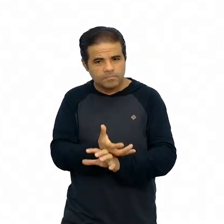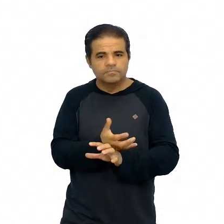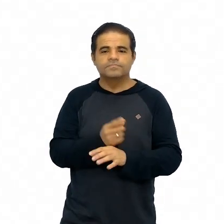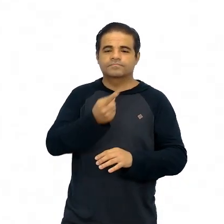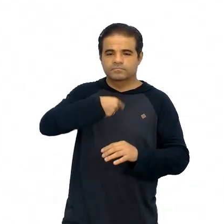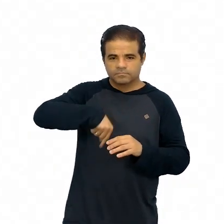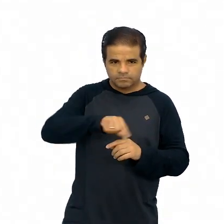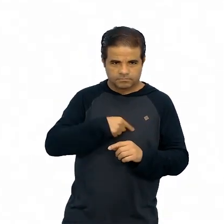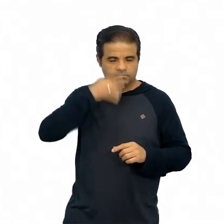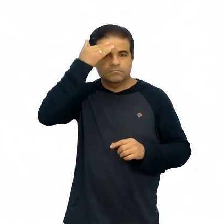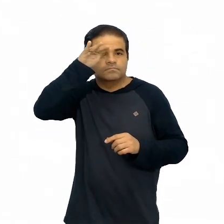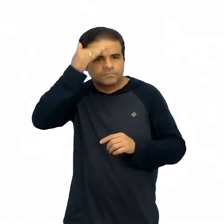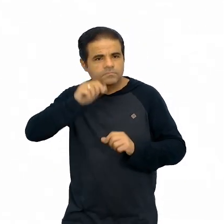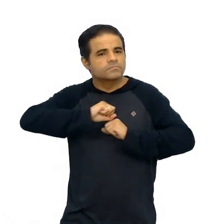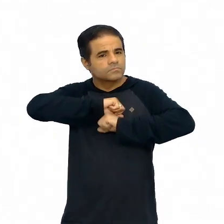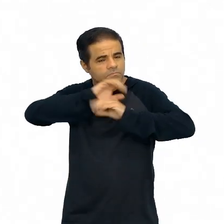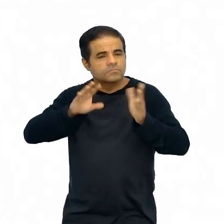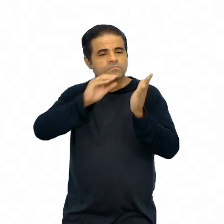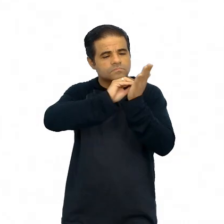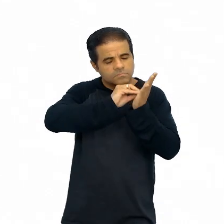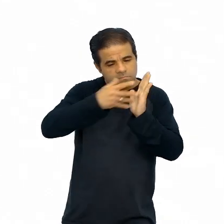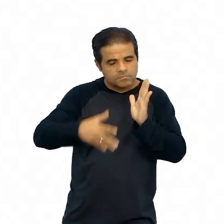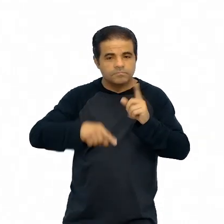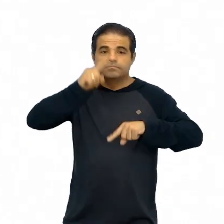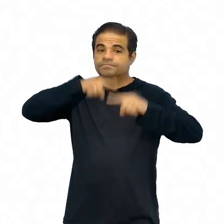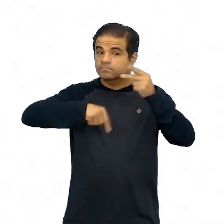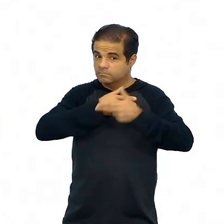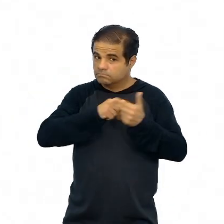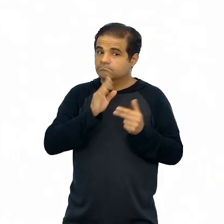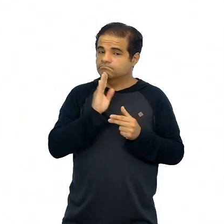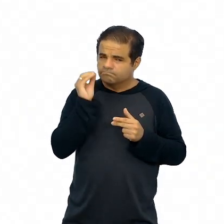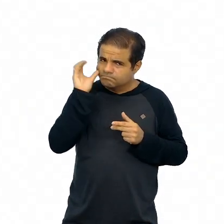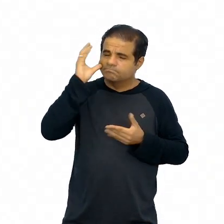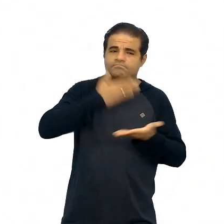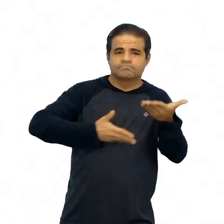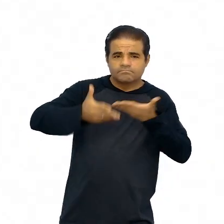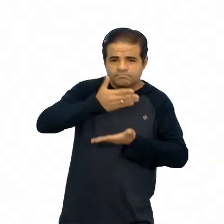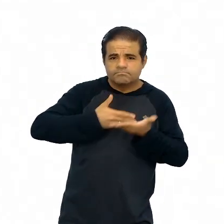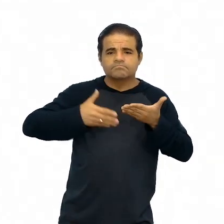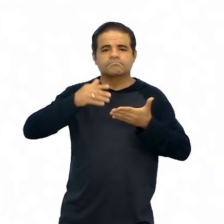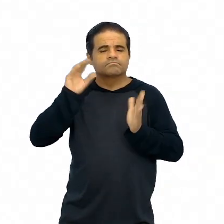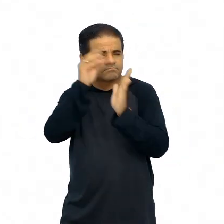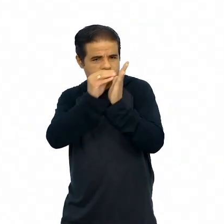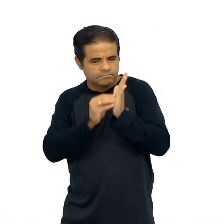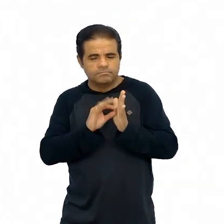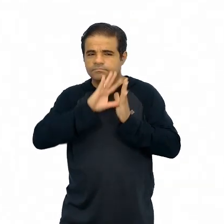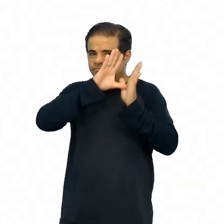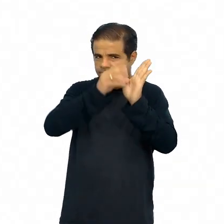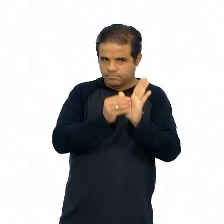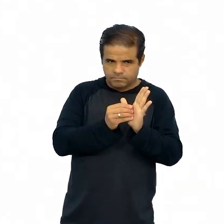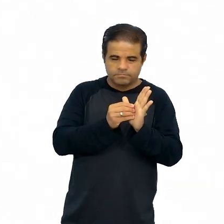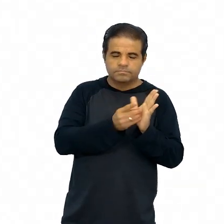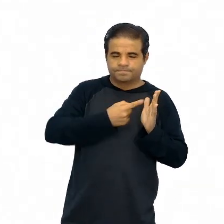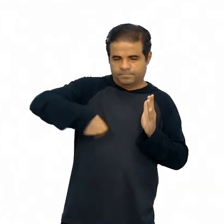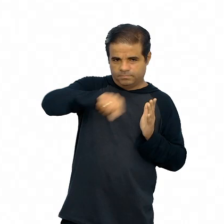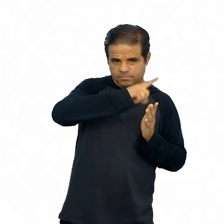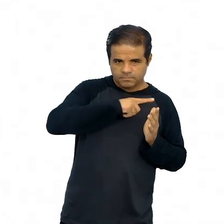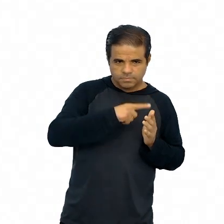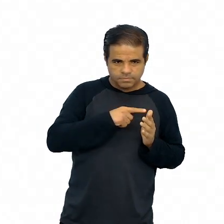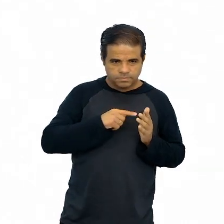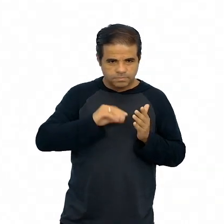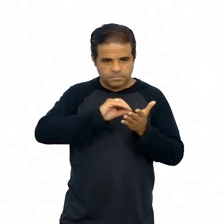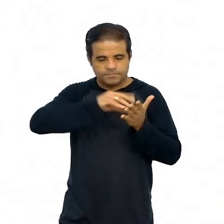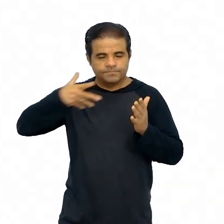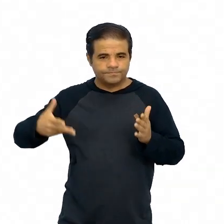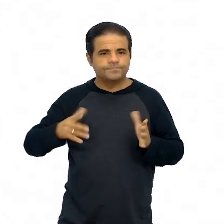gente entende conteúdo como objeto de conhecimento, habilidades, tudo aquilo que tem no nosso